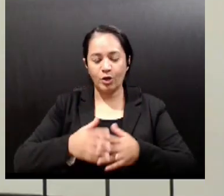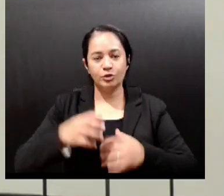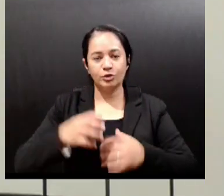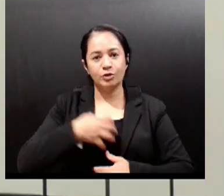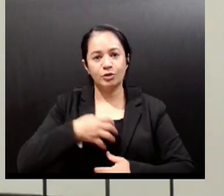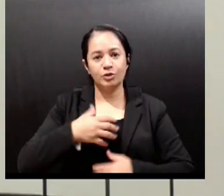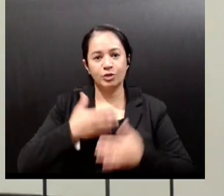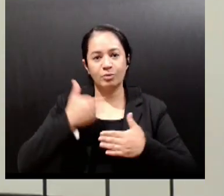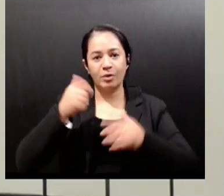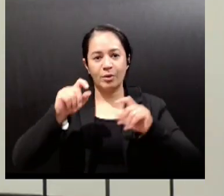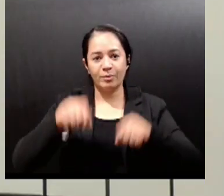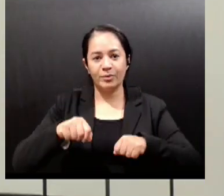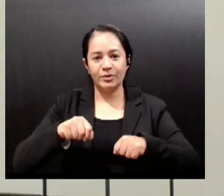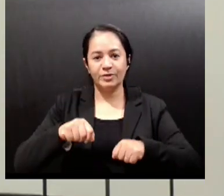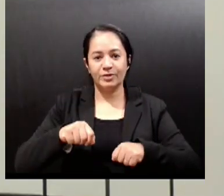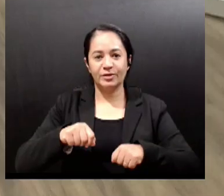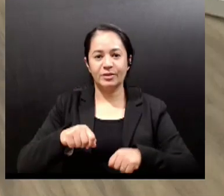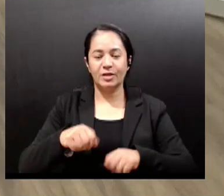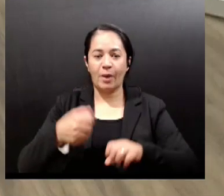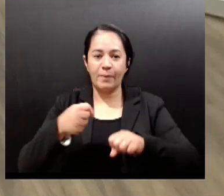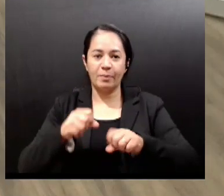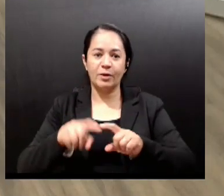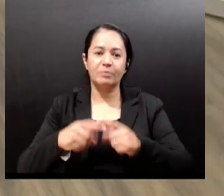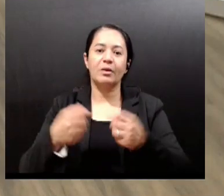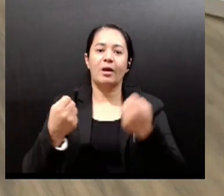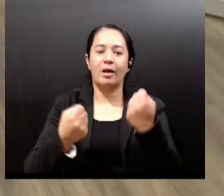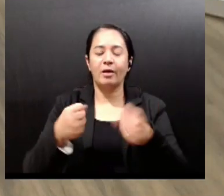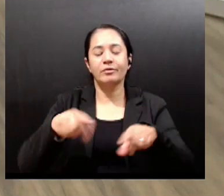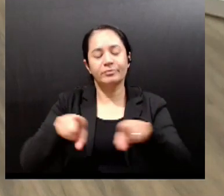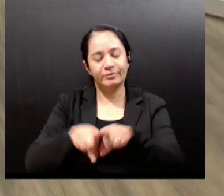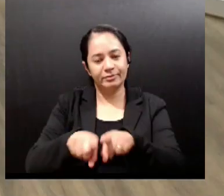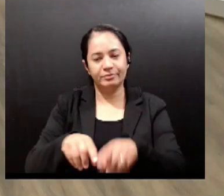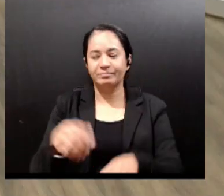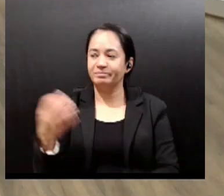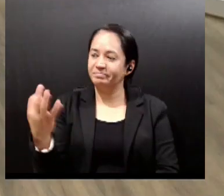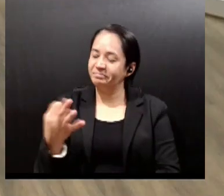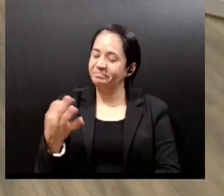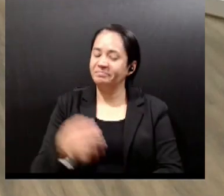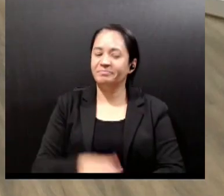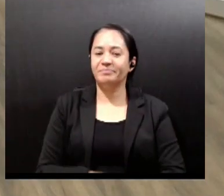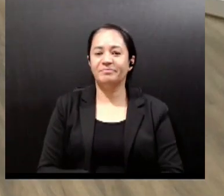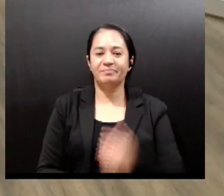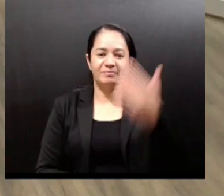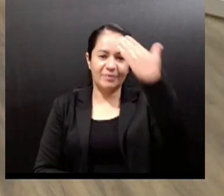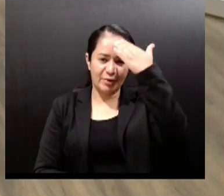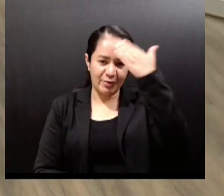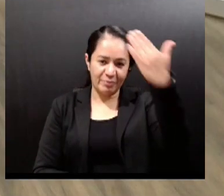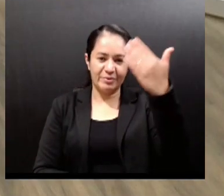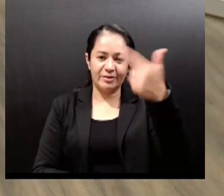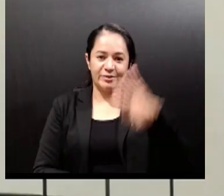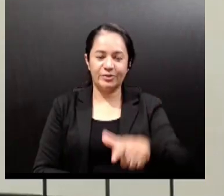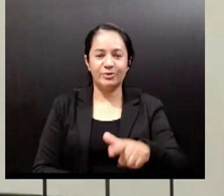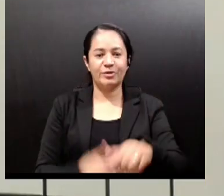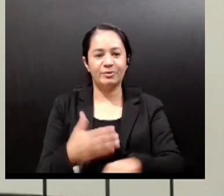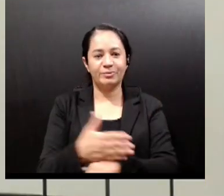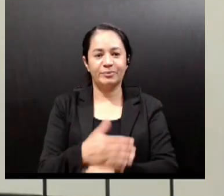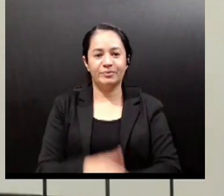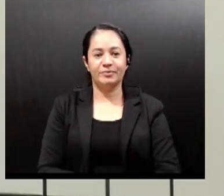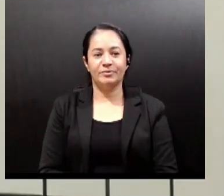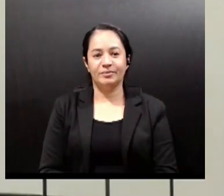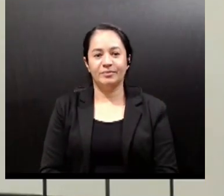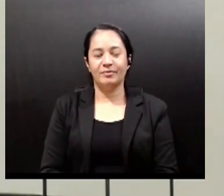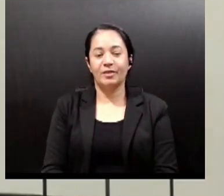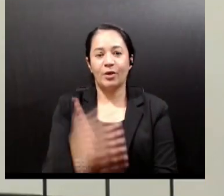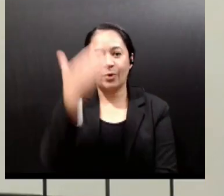Não só para motos, mas para carros também, né? Perfeito, é isso mesmo. Obrigado mais uma vez pela participação. Obrigada a você também